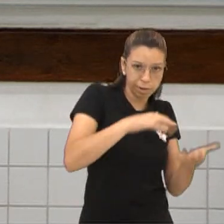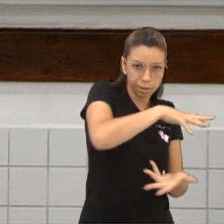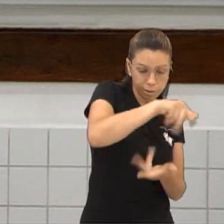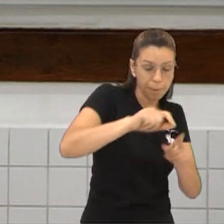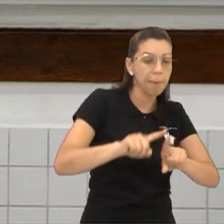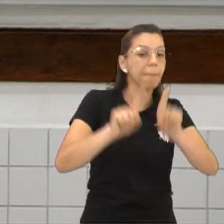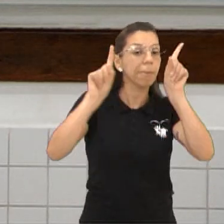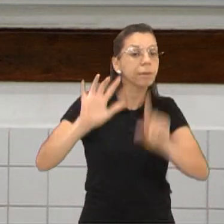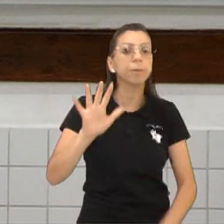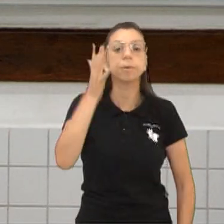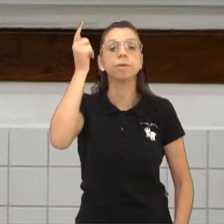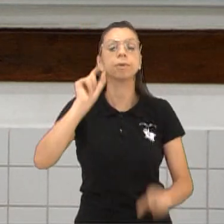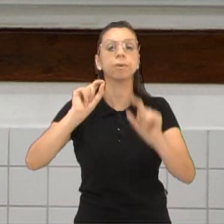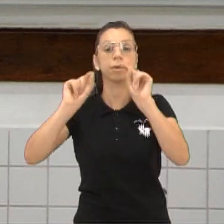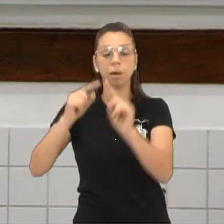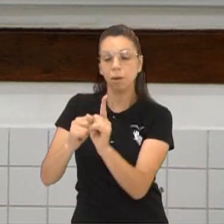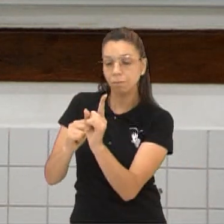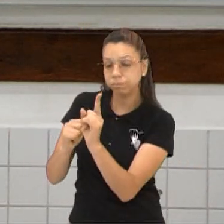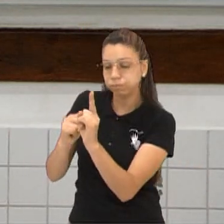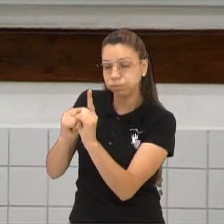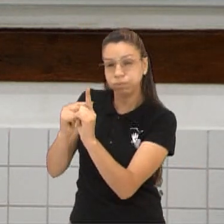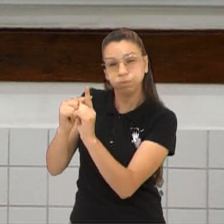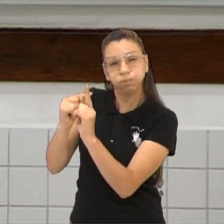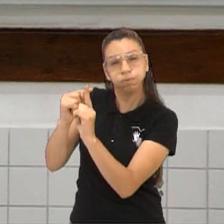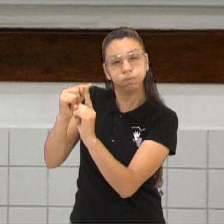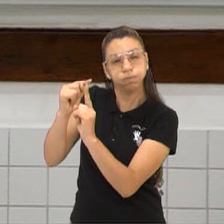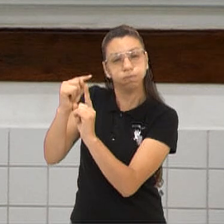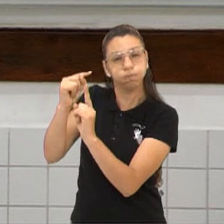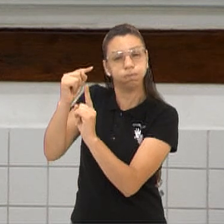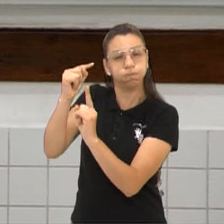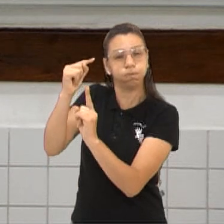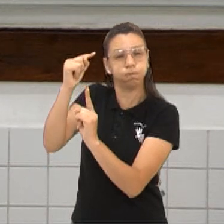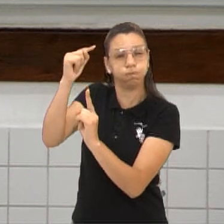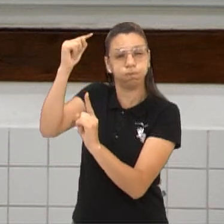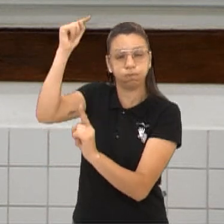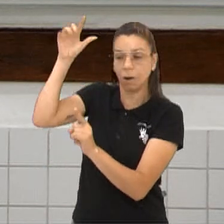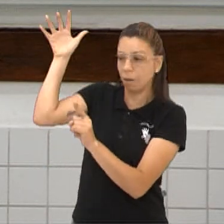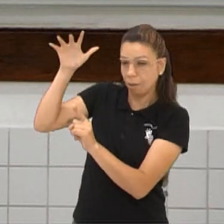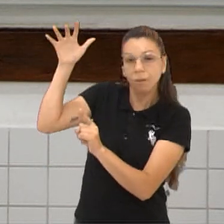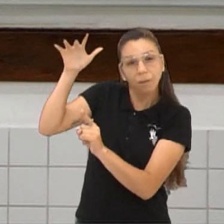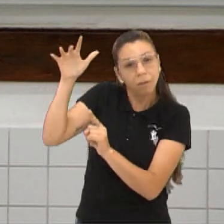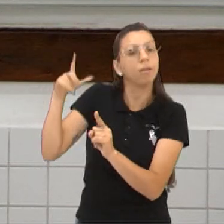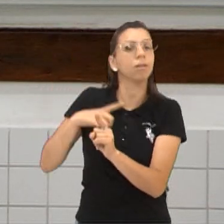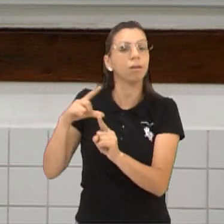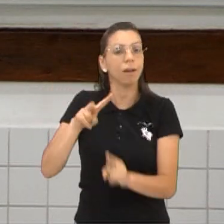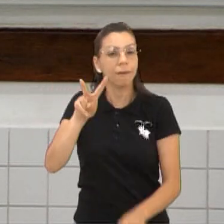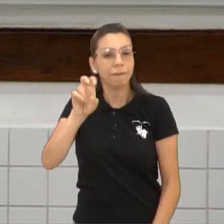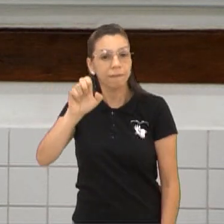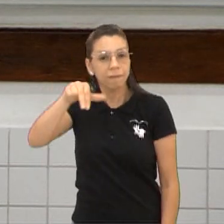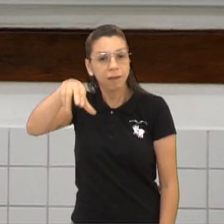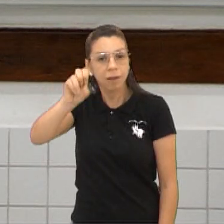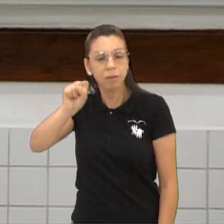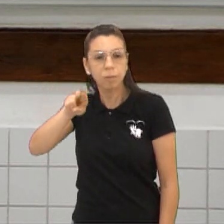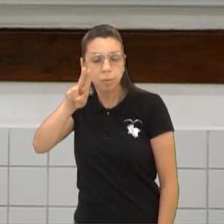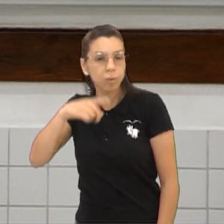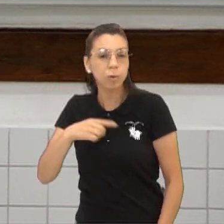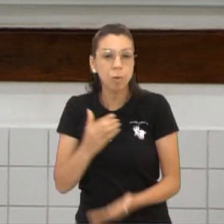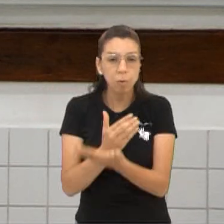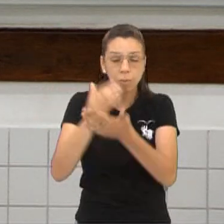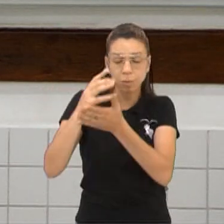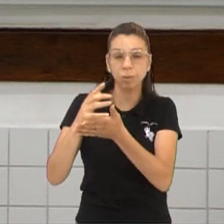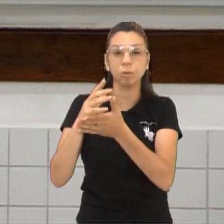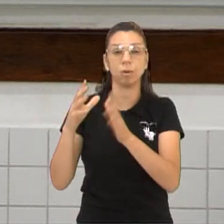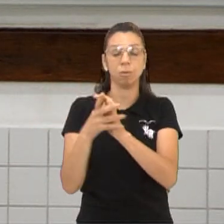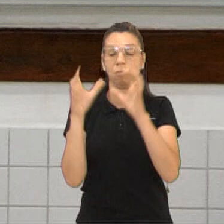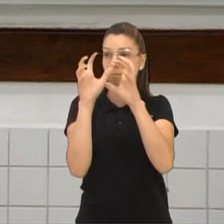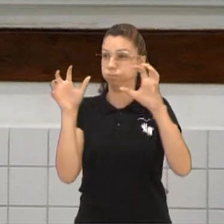lá naquele planeta um aquecimento global desenfreado, que tornou Vênus um planeta muito quente, uma grande